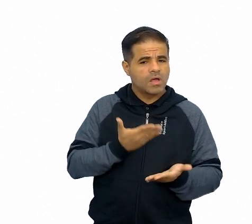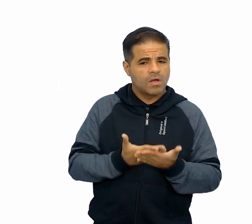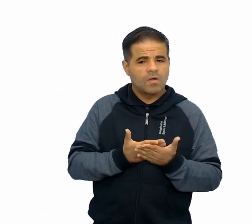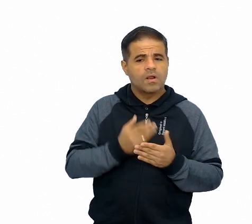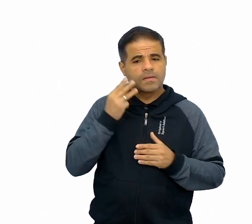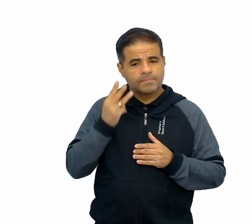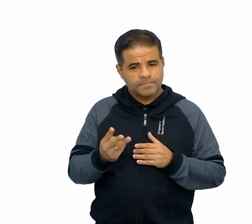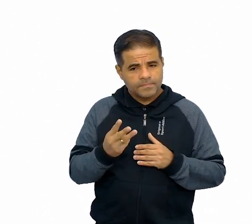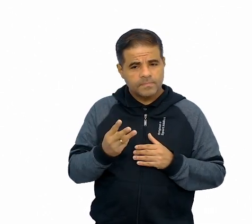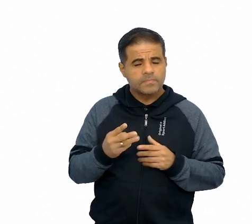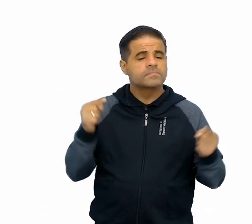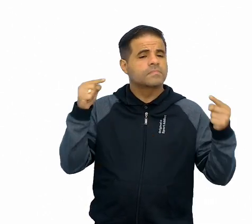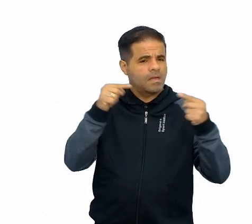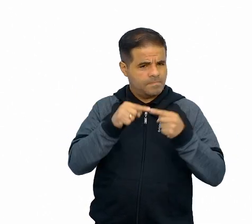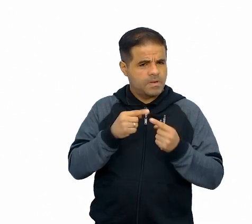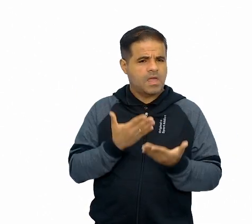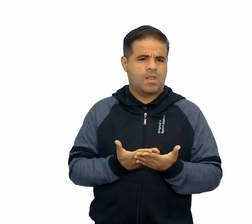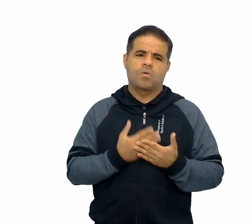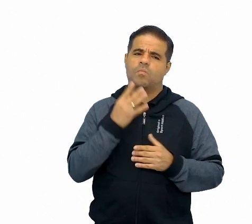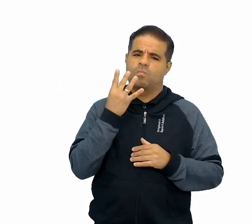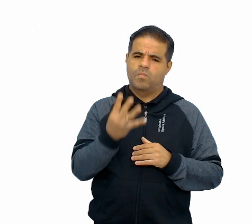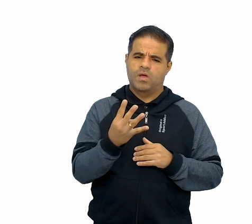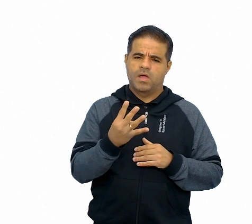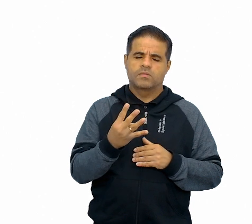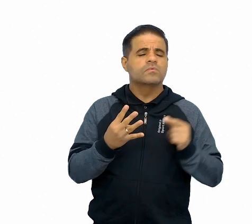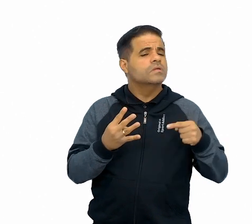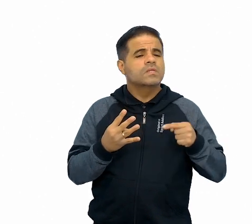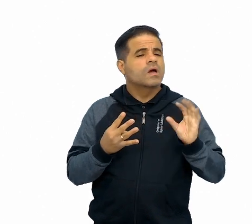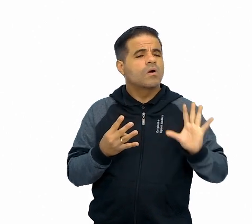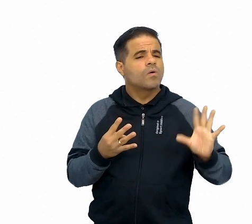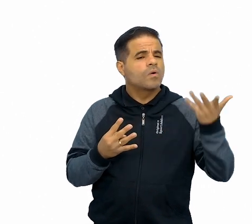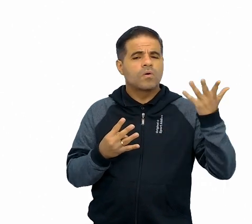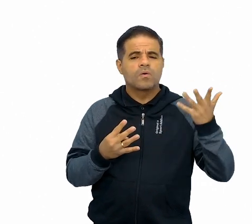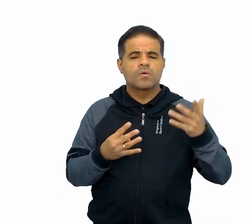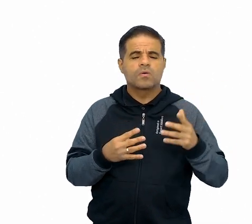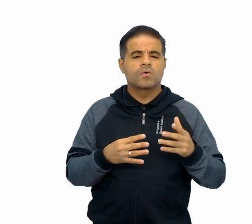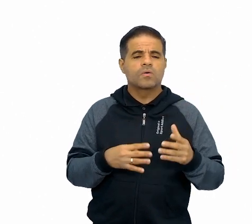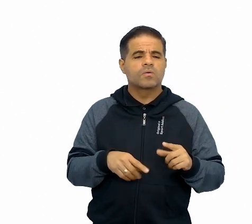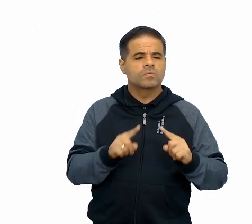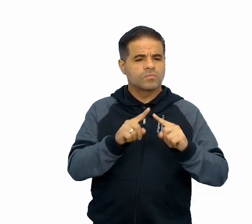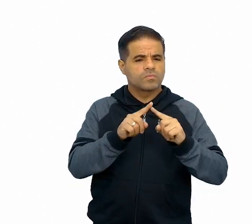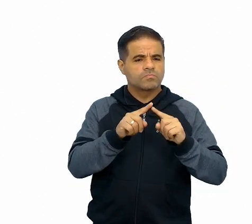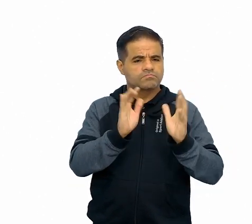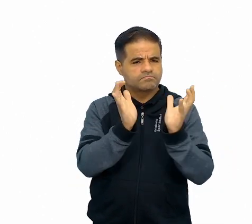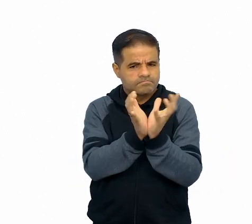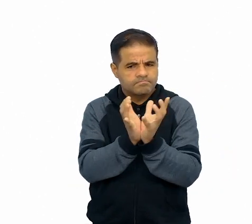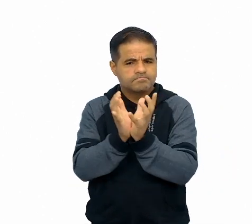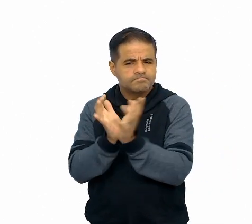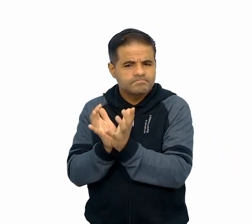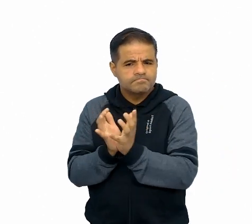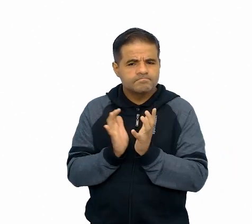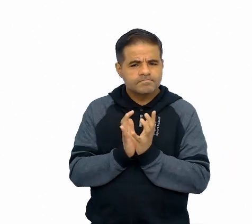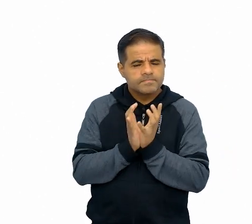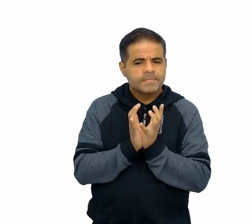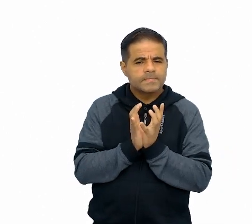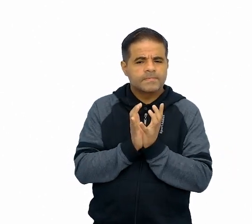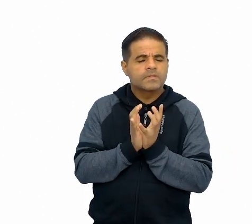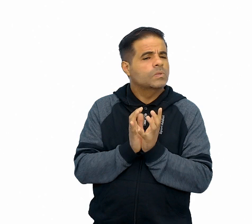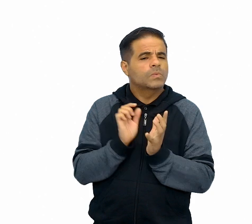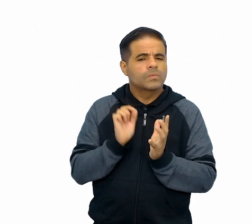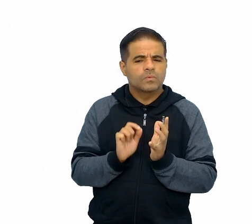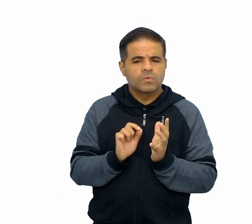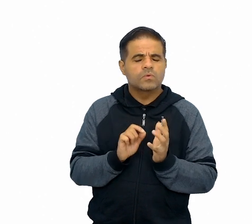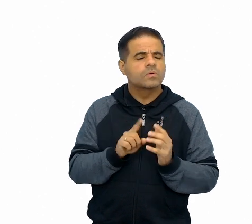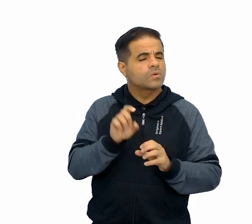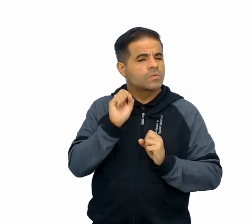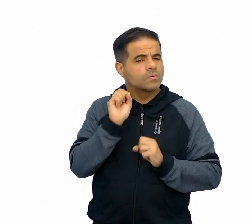se aplica na aula 4, mas isso vai ocorrer com as quadrinhas, ok? E por que, né,